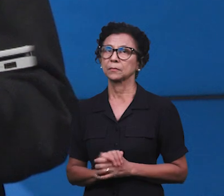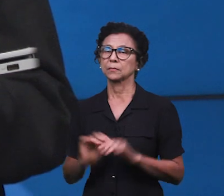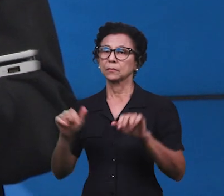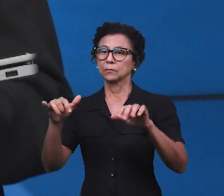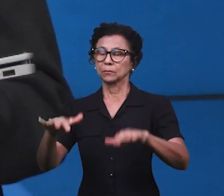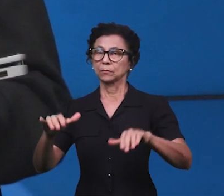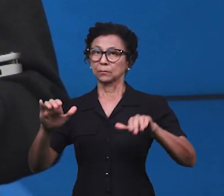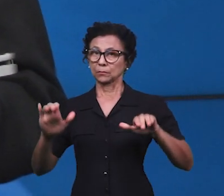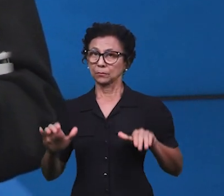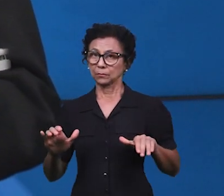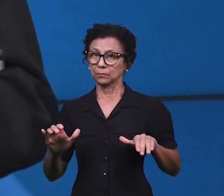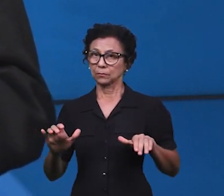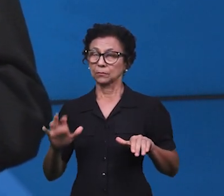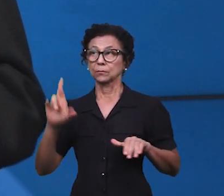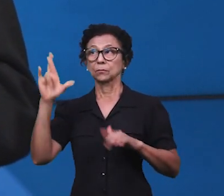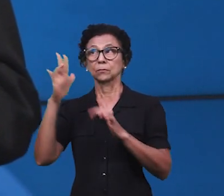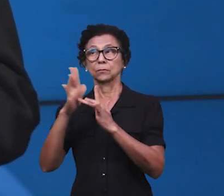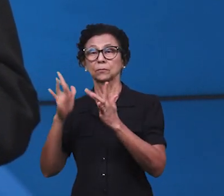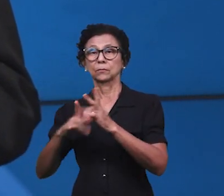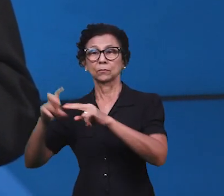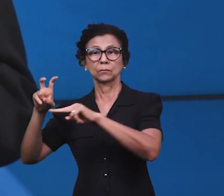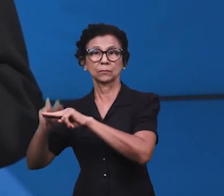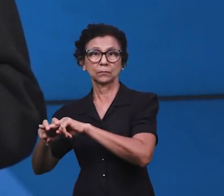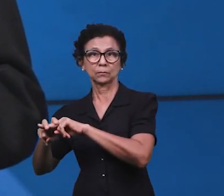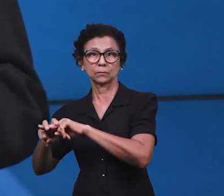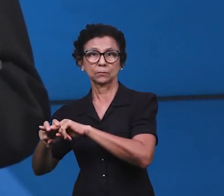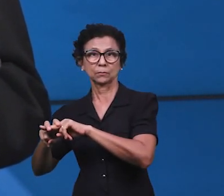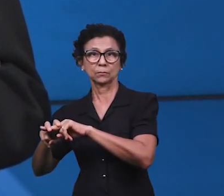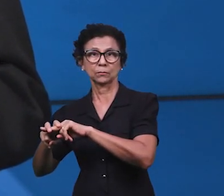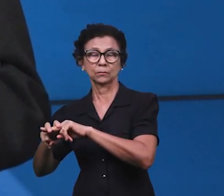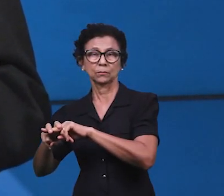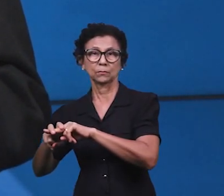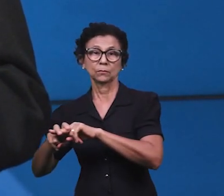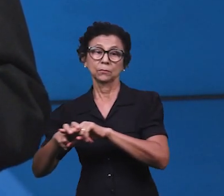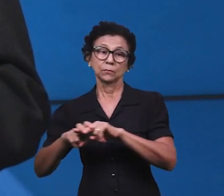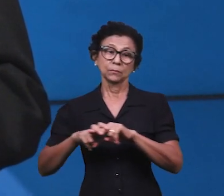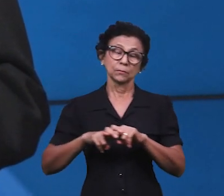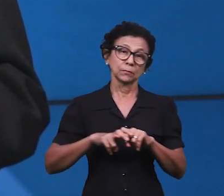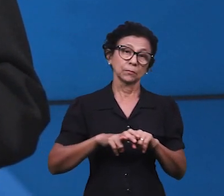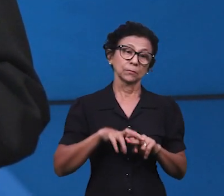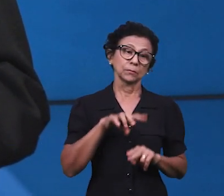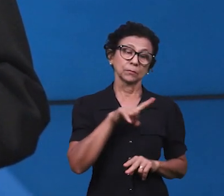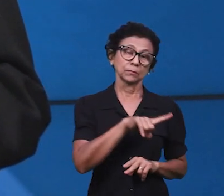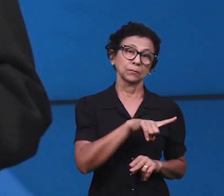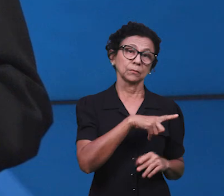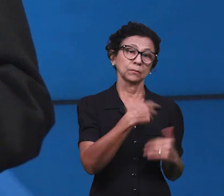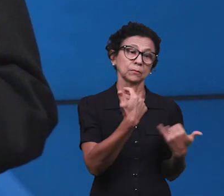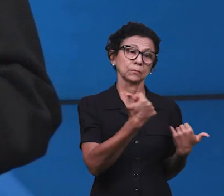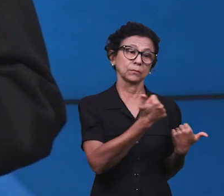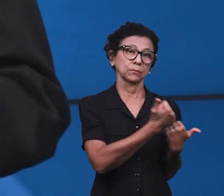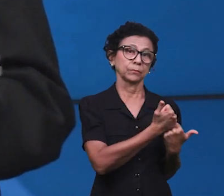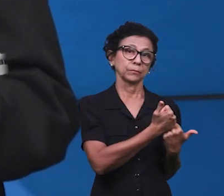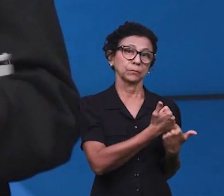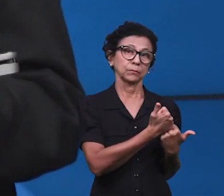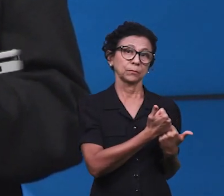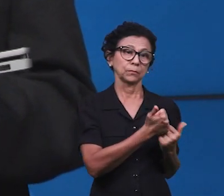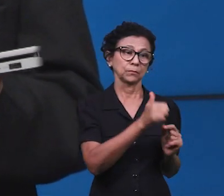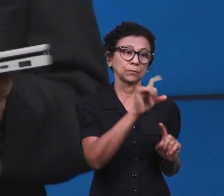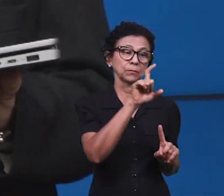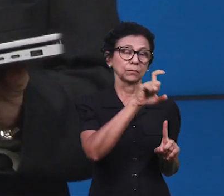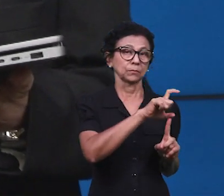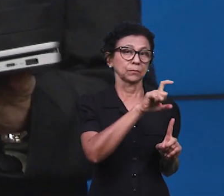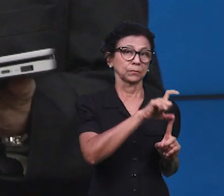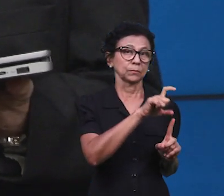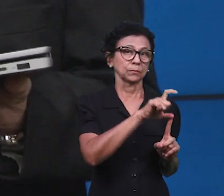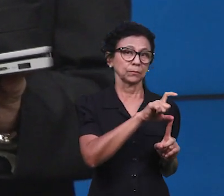para o Senhor Jesus sentar, mas o homem veio e sentou no lugar dele e começou então a agir segundo a eficácia de Satanás. Então, por